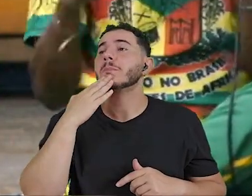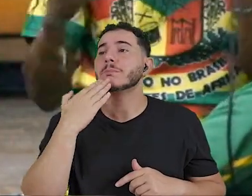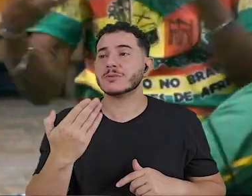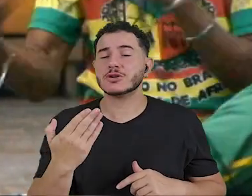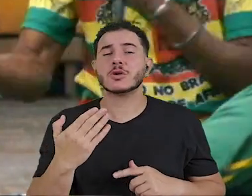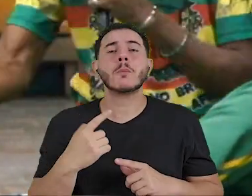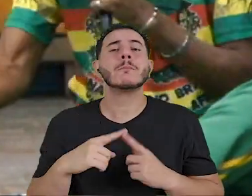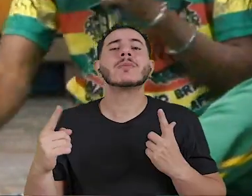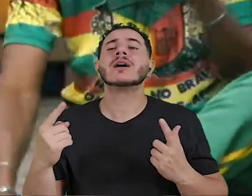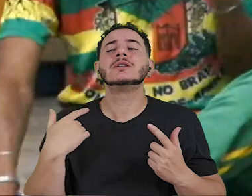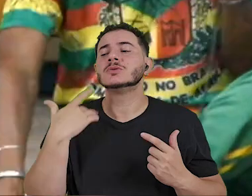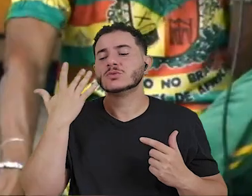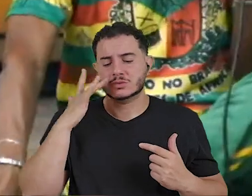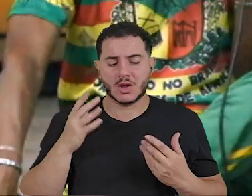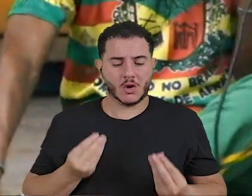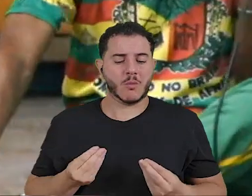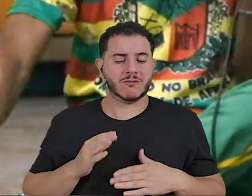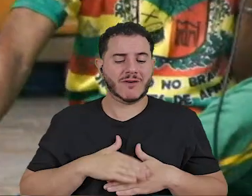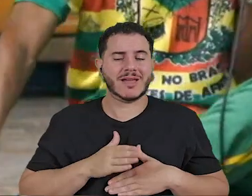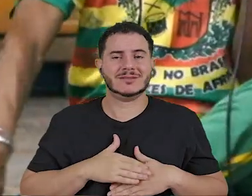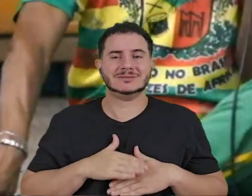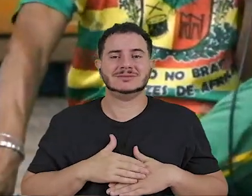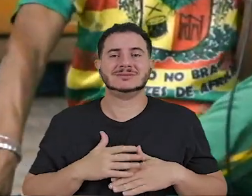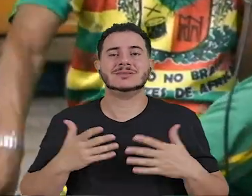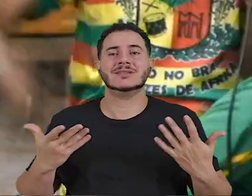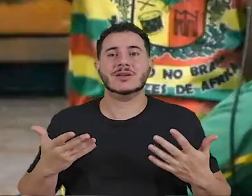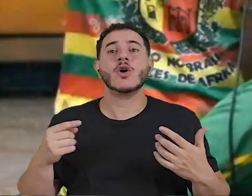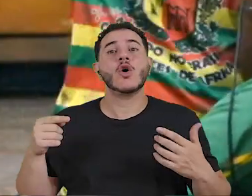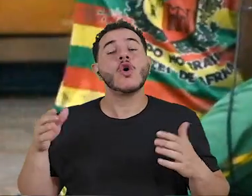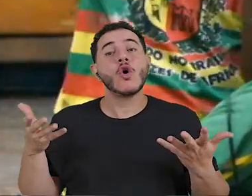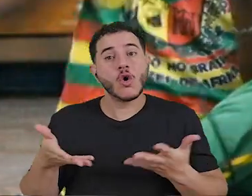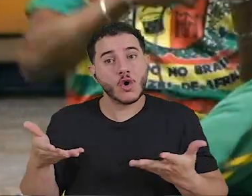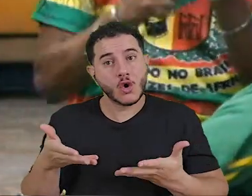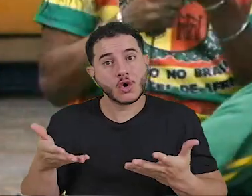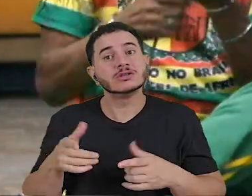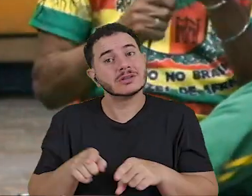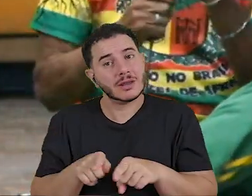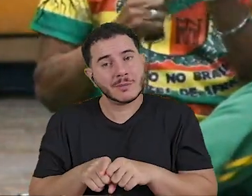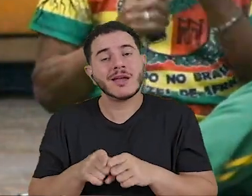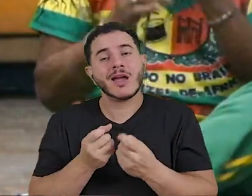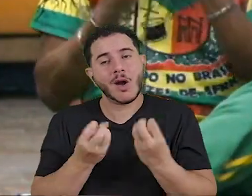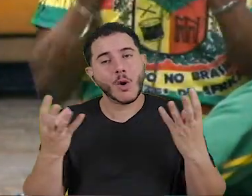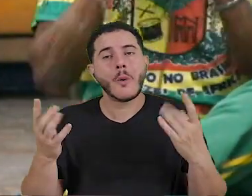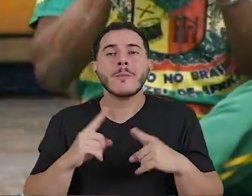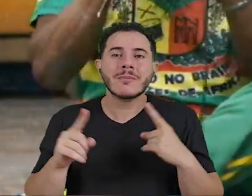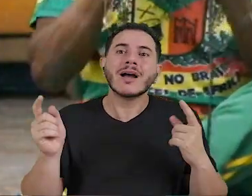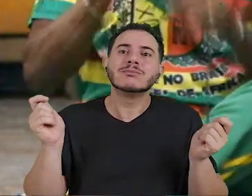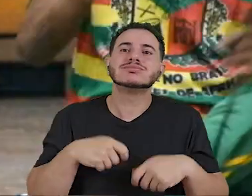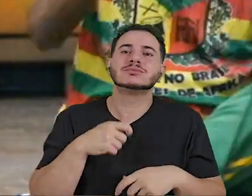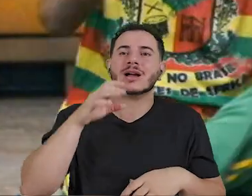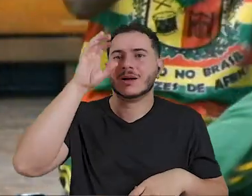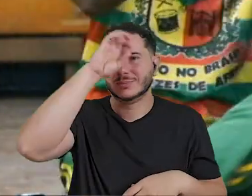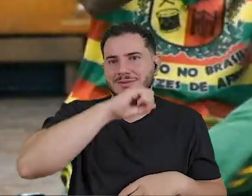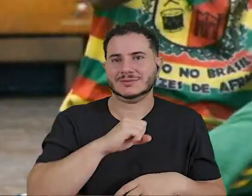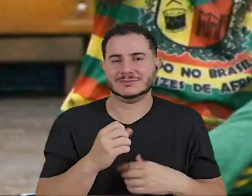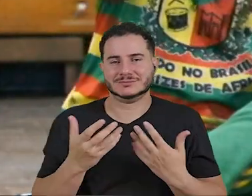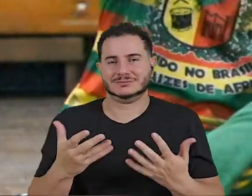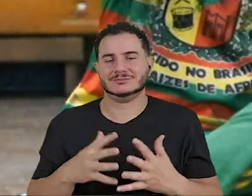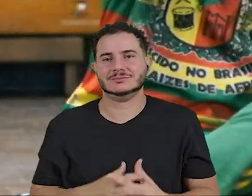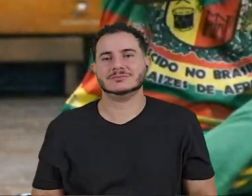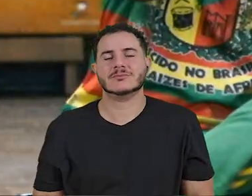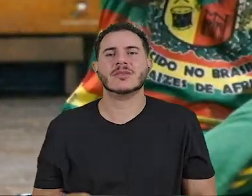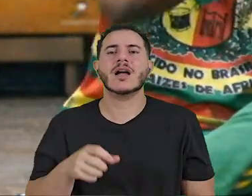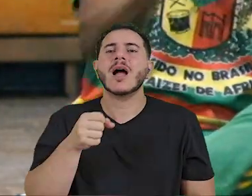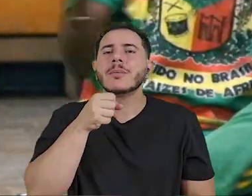mas não sabia como era que ensinar. Como hoje ainda tem, viu? Ainda é. Falhou?